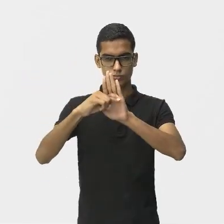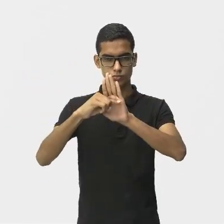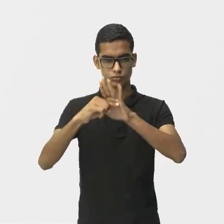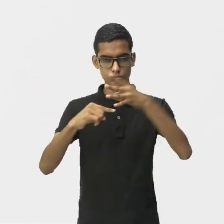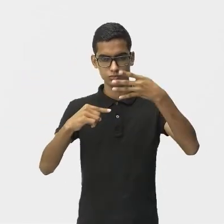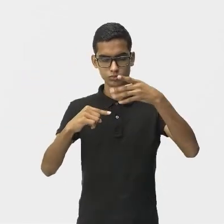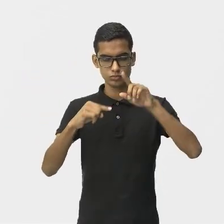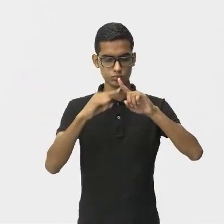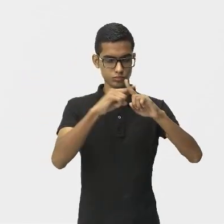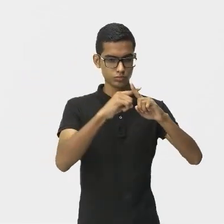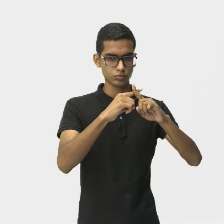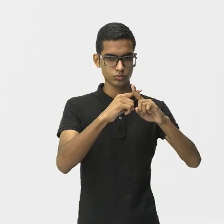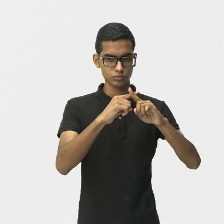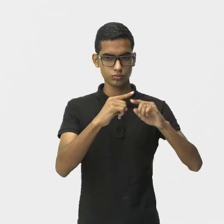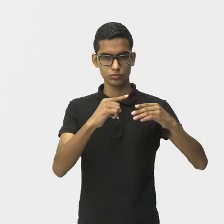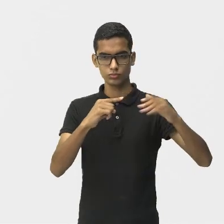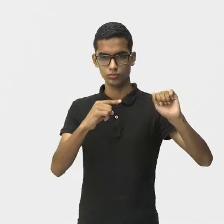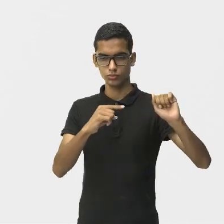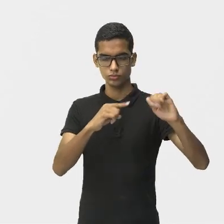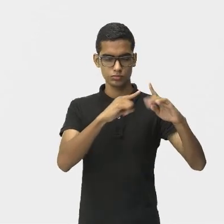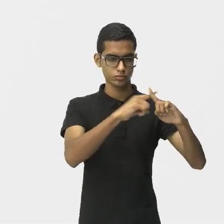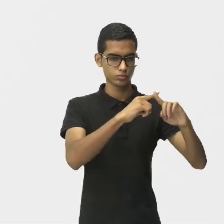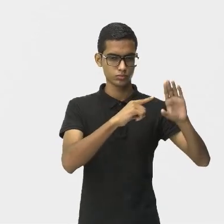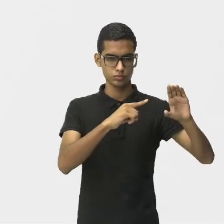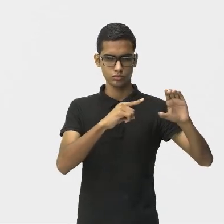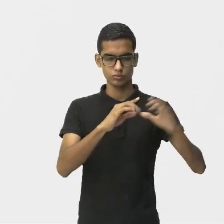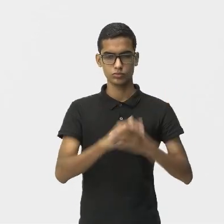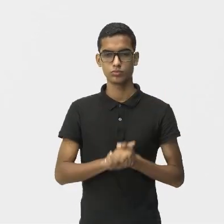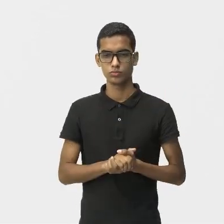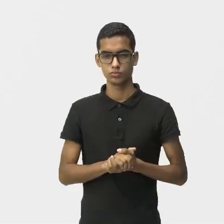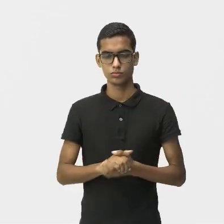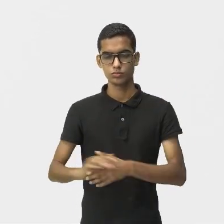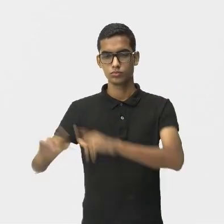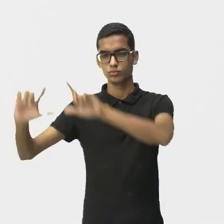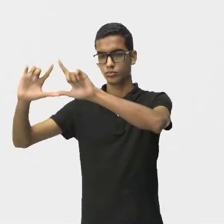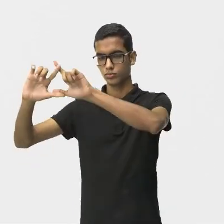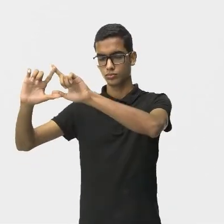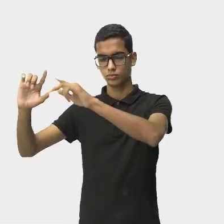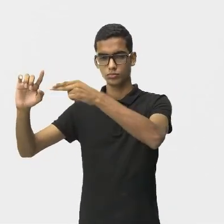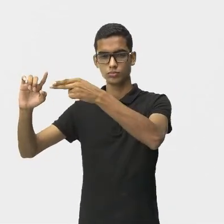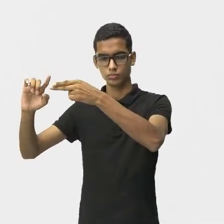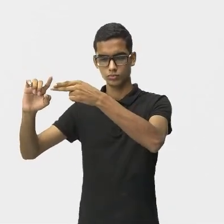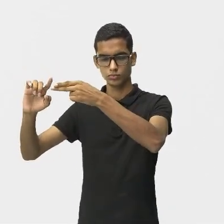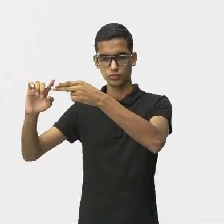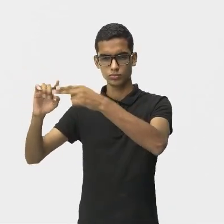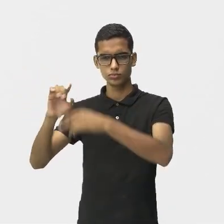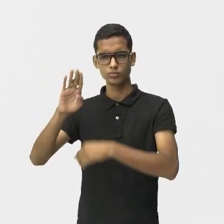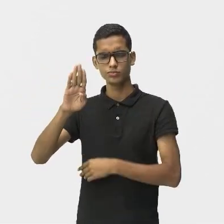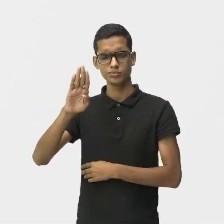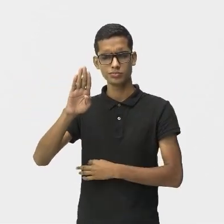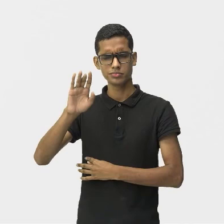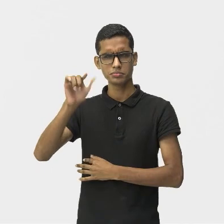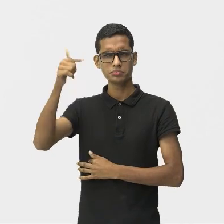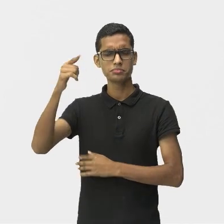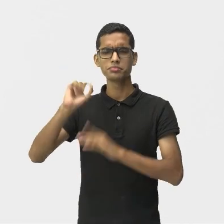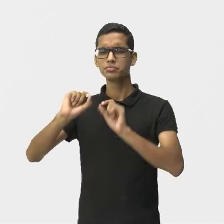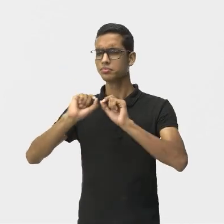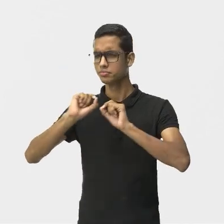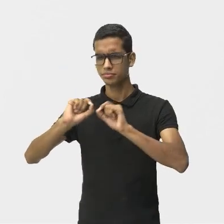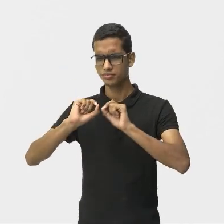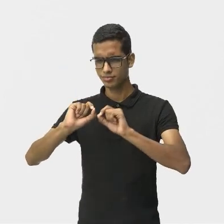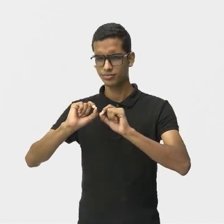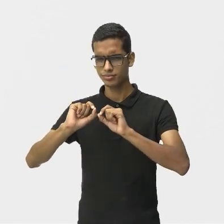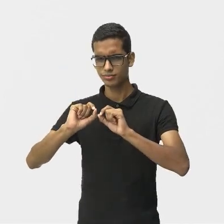Bacana? Então, vamos lá. Delta é igual a B ao quadrado. Mas quem é B ao quadrado aqui